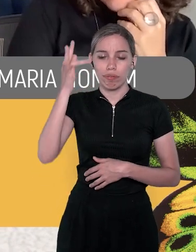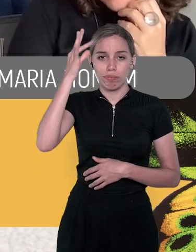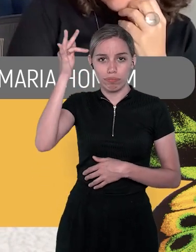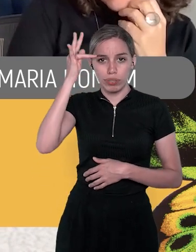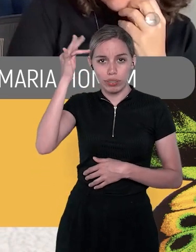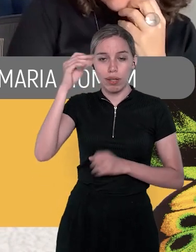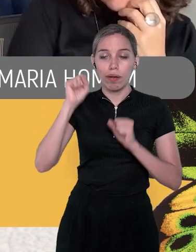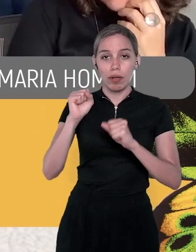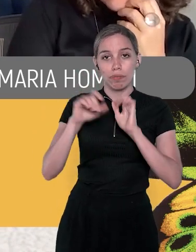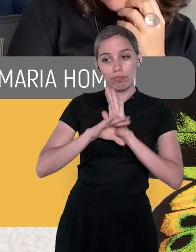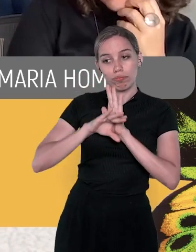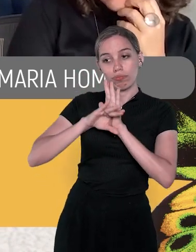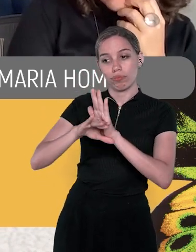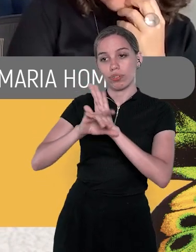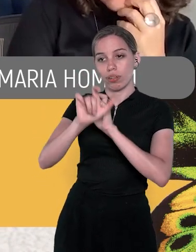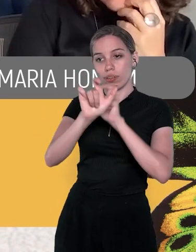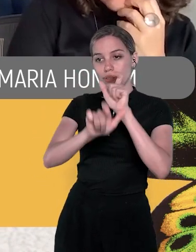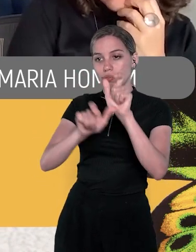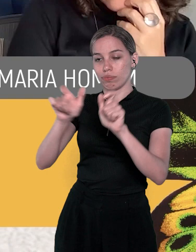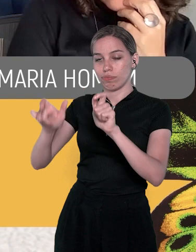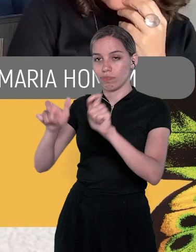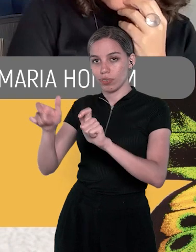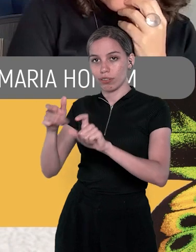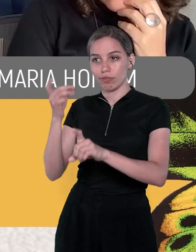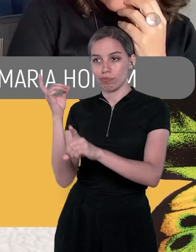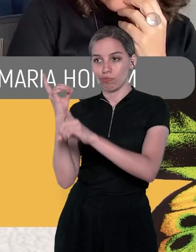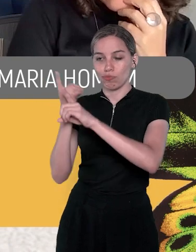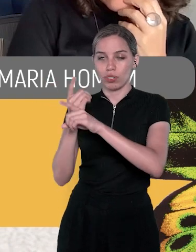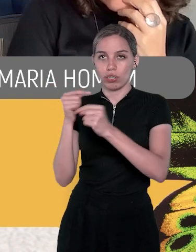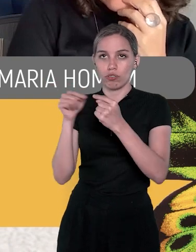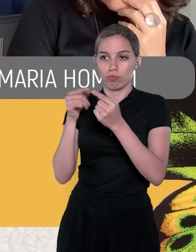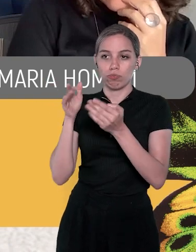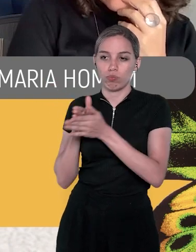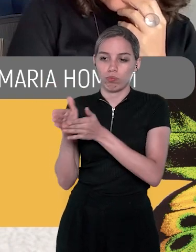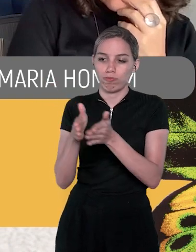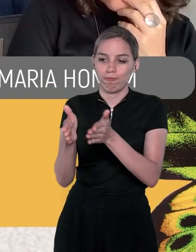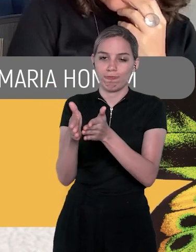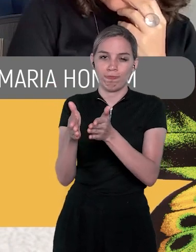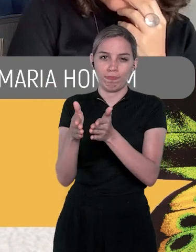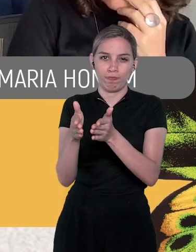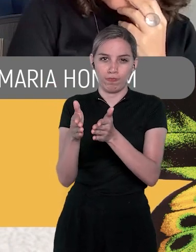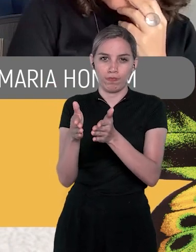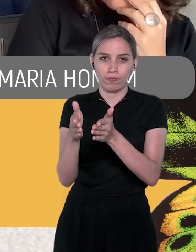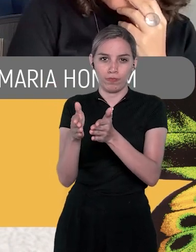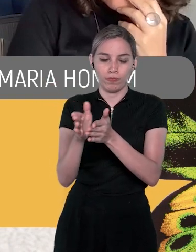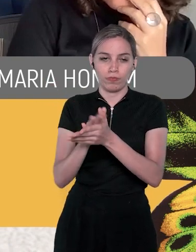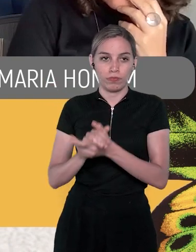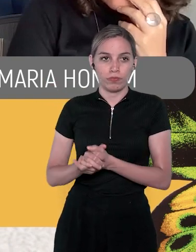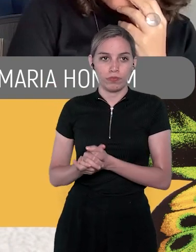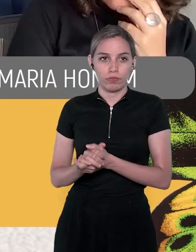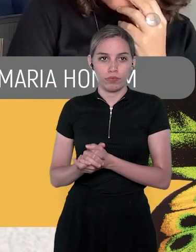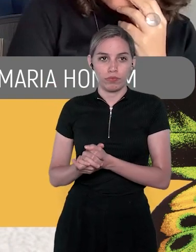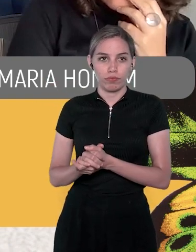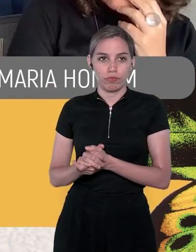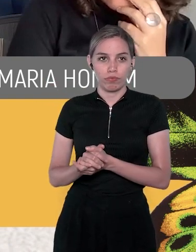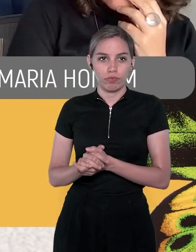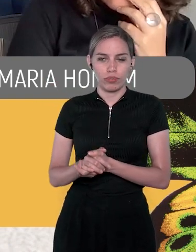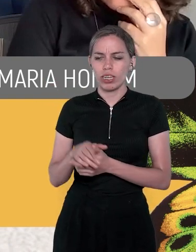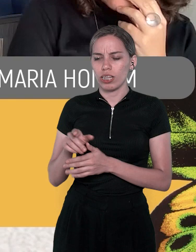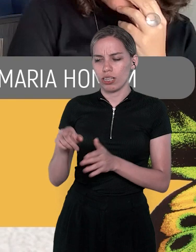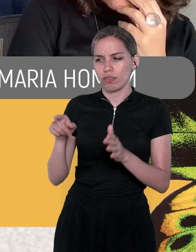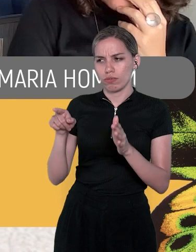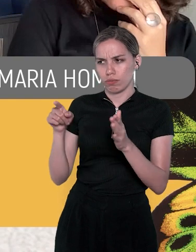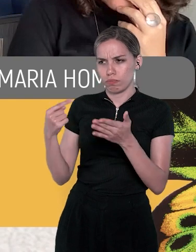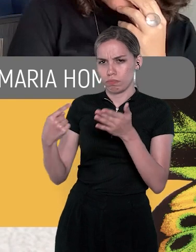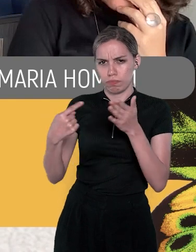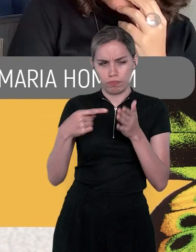que a ficção pode ajudar você, as pessoas a encontrar um caminho. Né? Deixa eu falar sobre o velho, você perguntou se é a